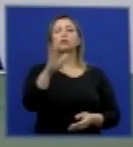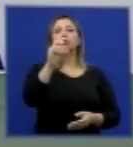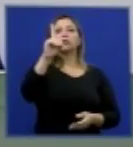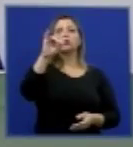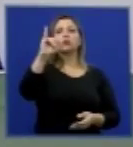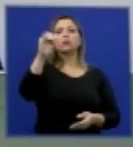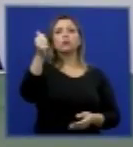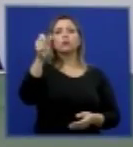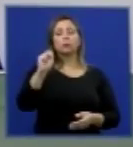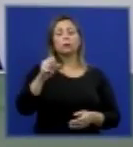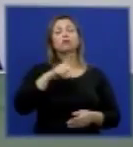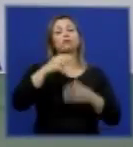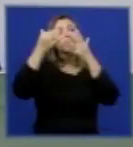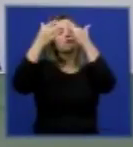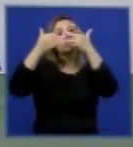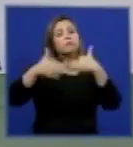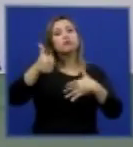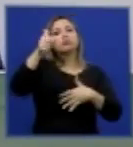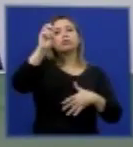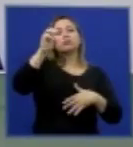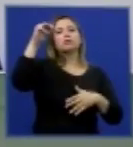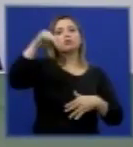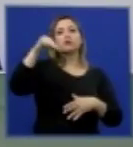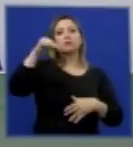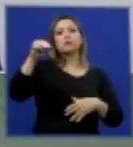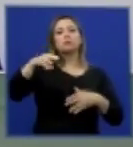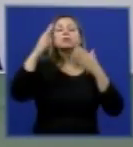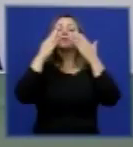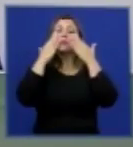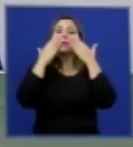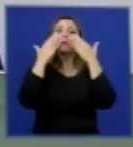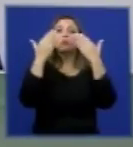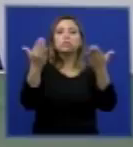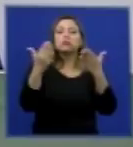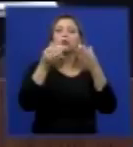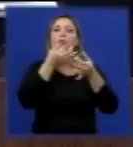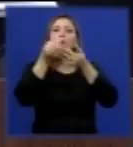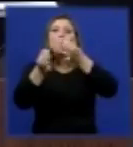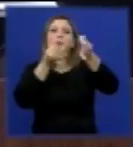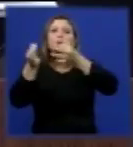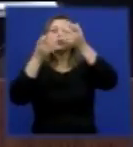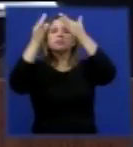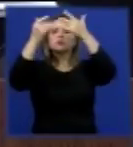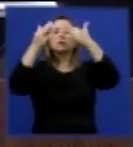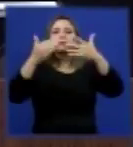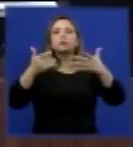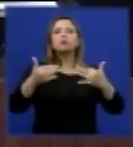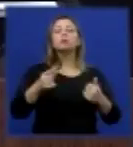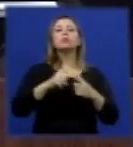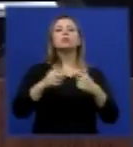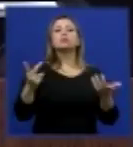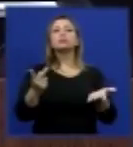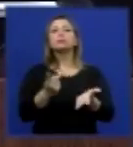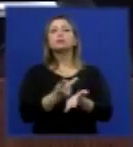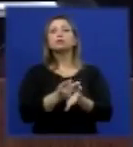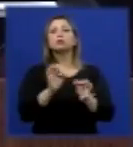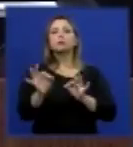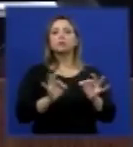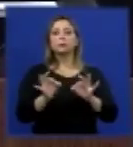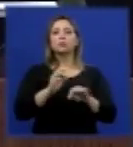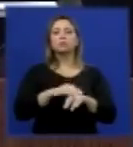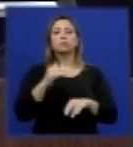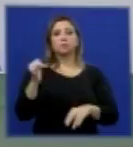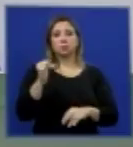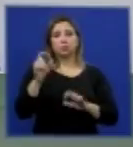no período de 15 minutos, no máximo, faça a apresentação do ponto nodal, ou do objeto específico da arguição de preceito